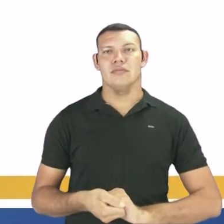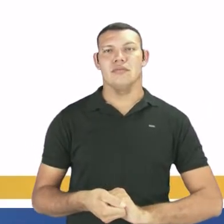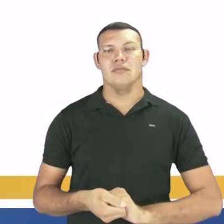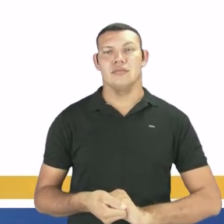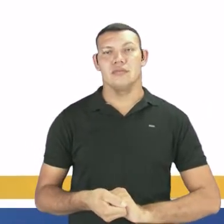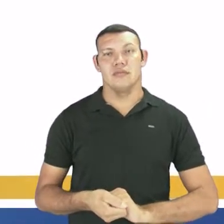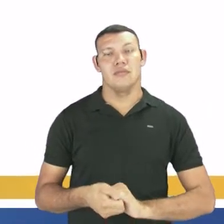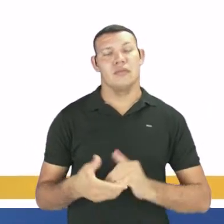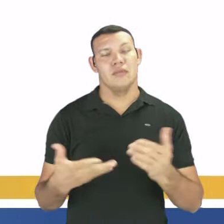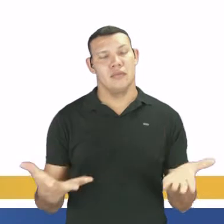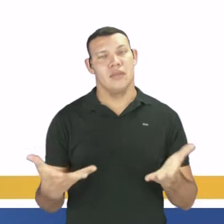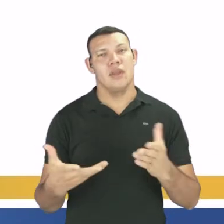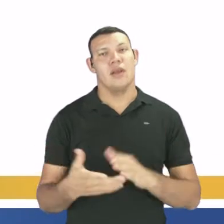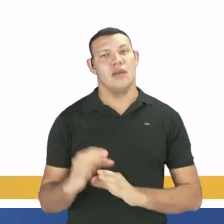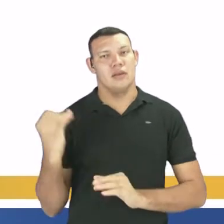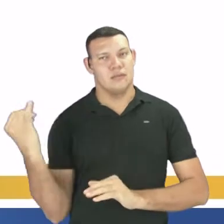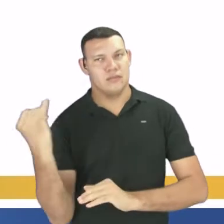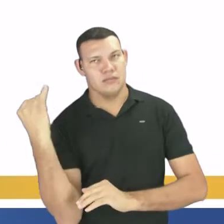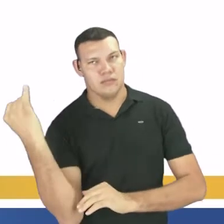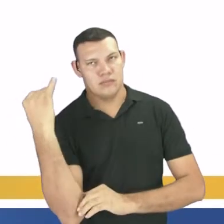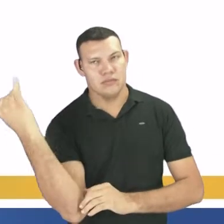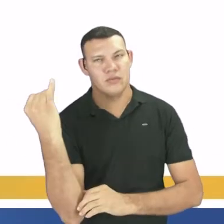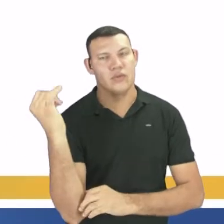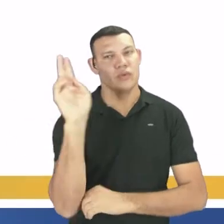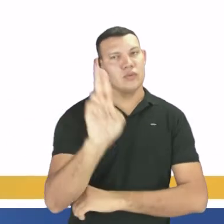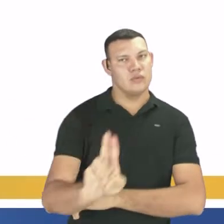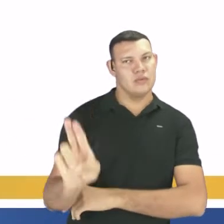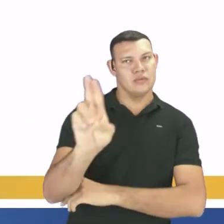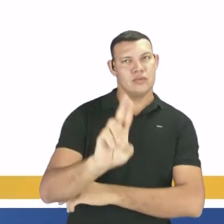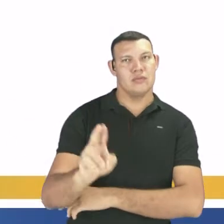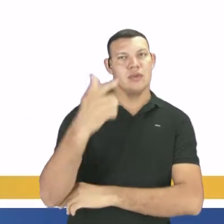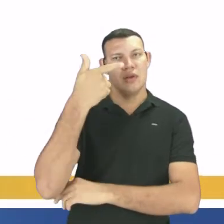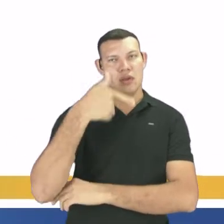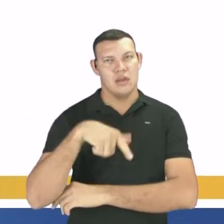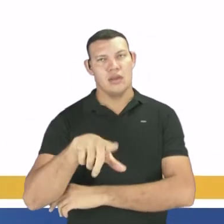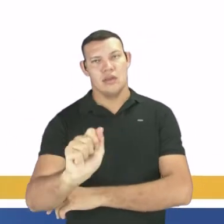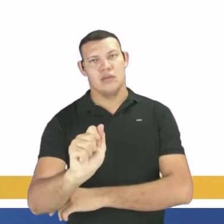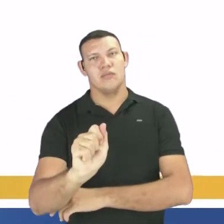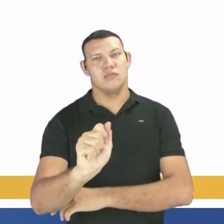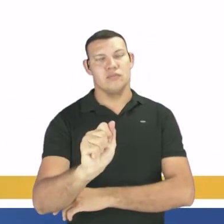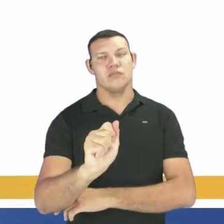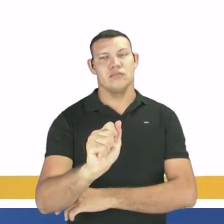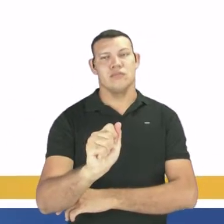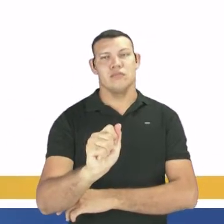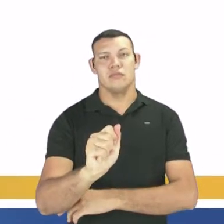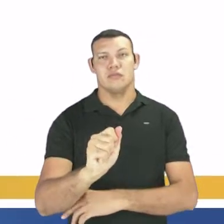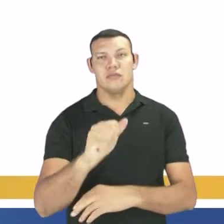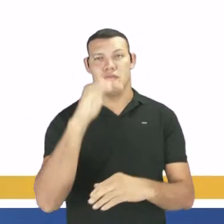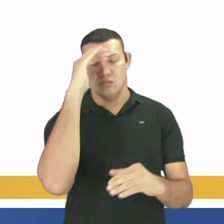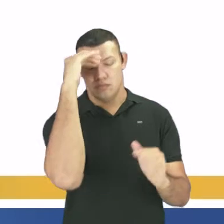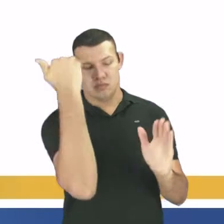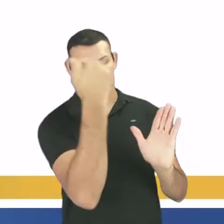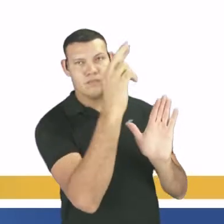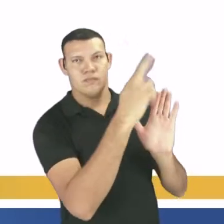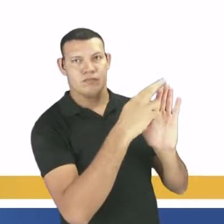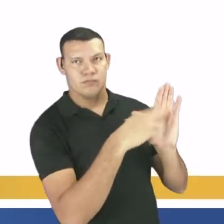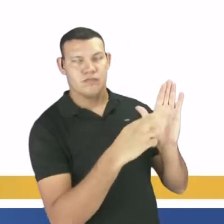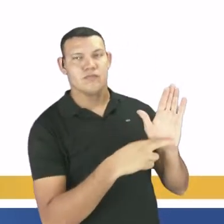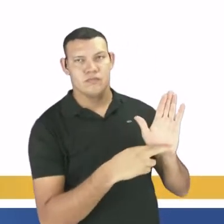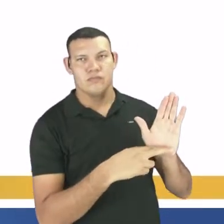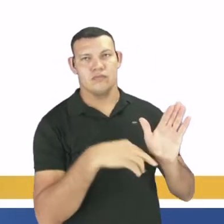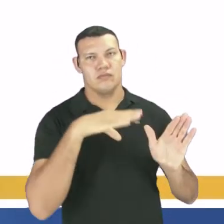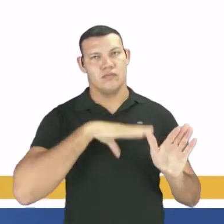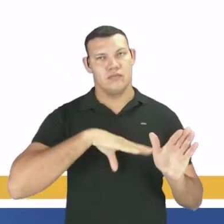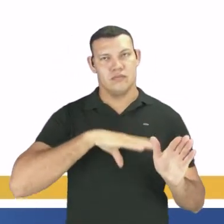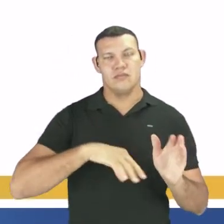Nesse sentido, é essencial que se utilize a língua na norma culta, evitando, contudo, palavras